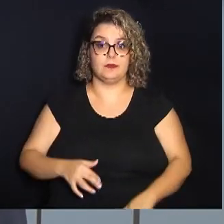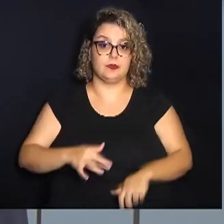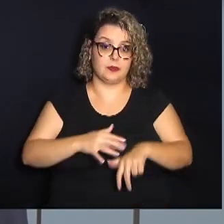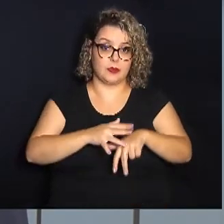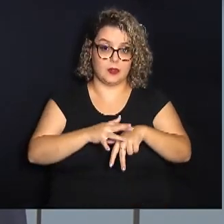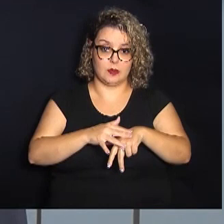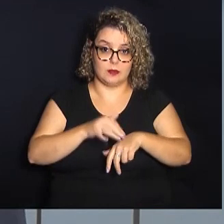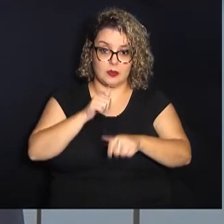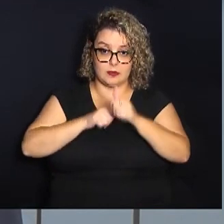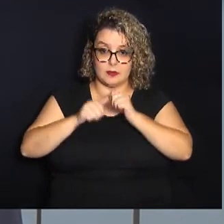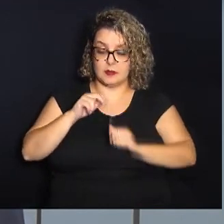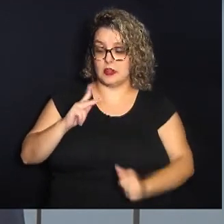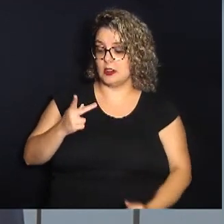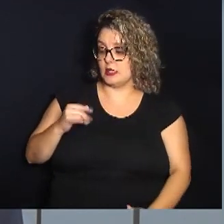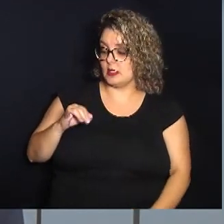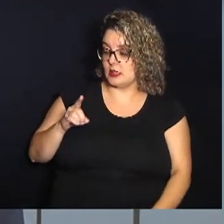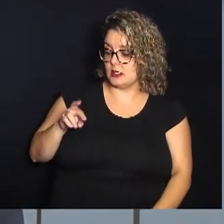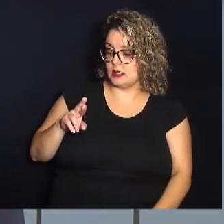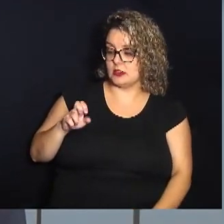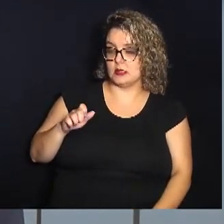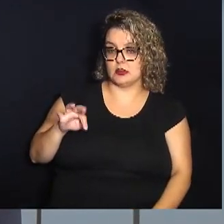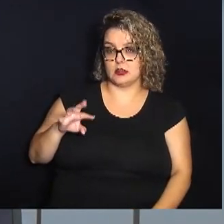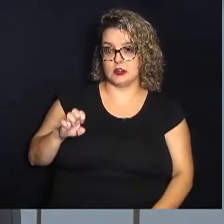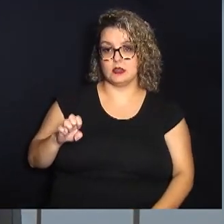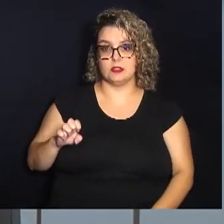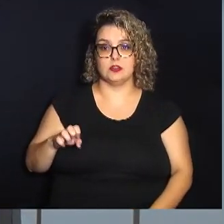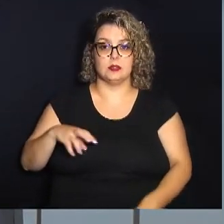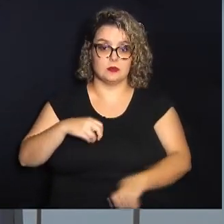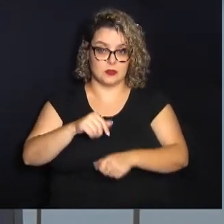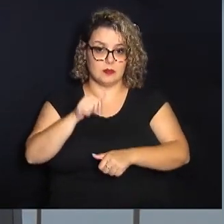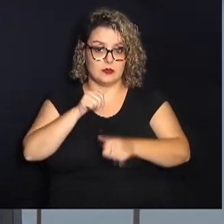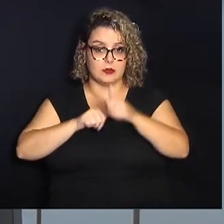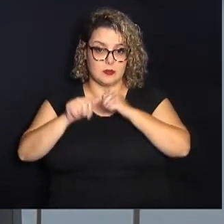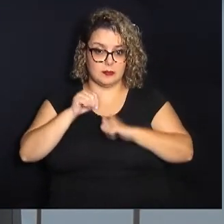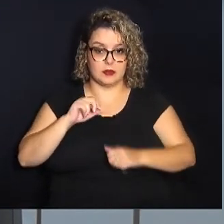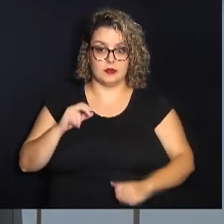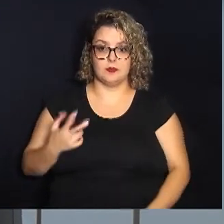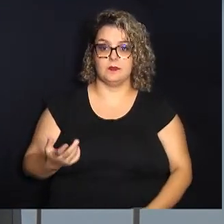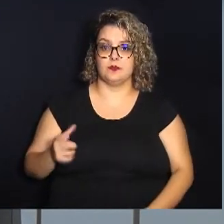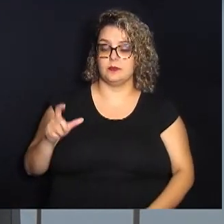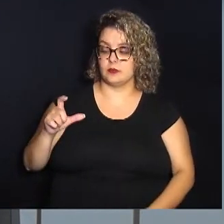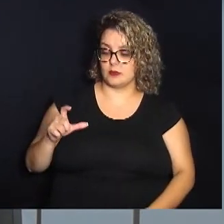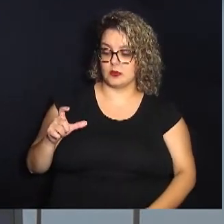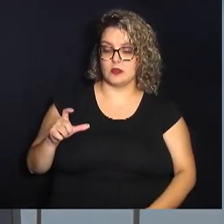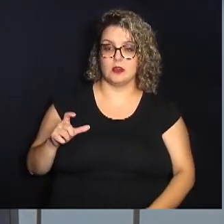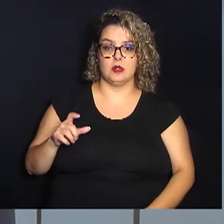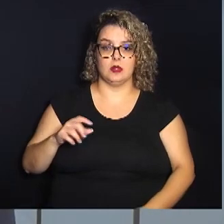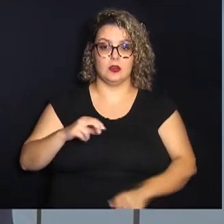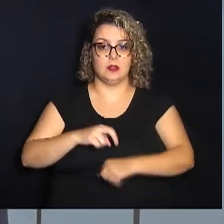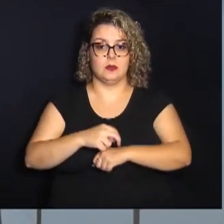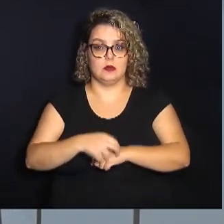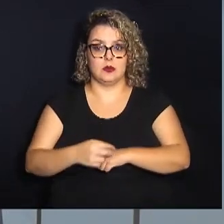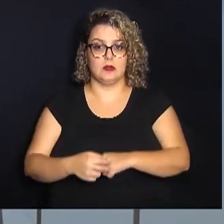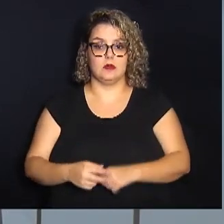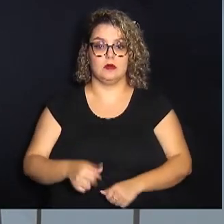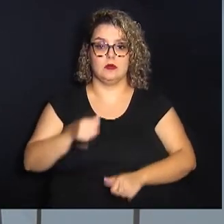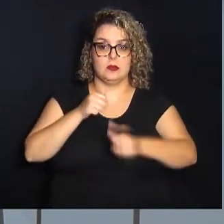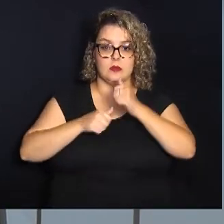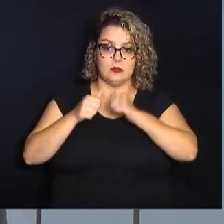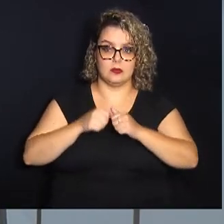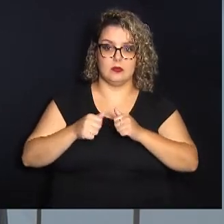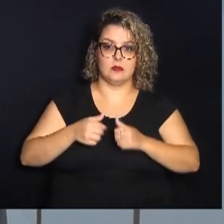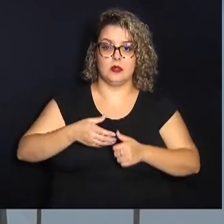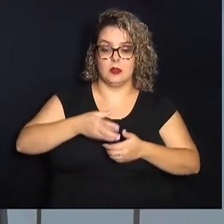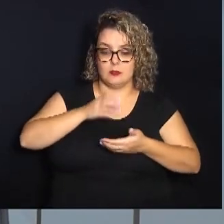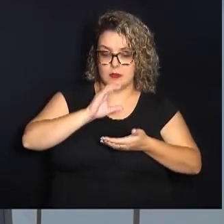Então ele vai sair do atendimento com a recomendação de hidratação. Tem um cartãozinho de acompanhamento dengue, olha, o senhor precisa beber tantos copos de